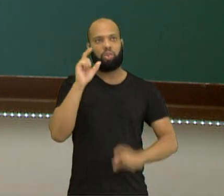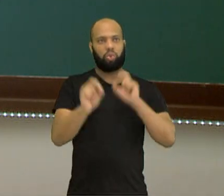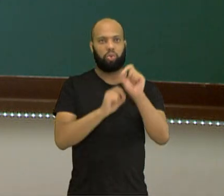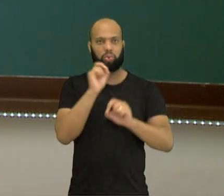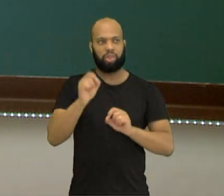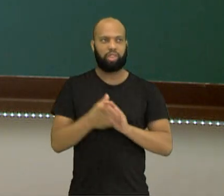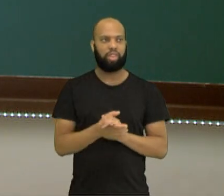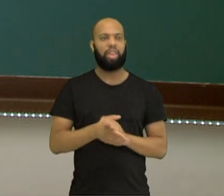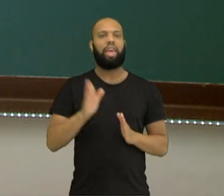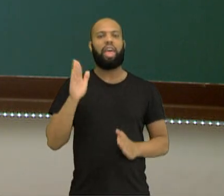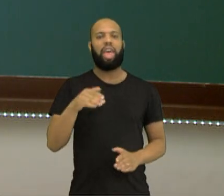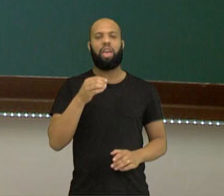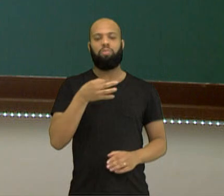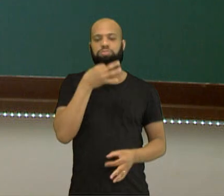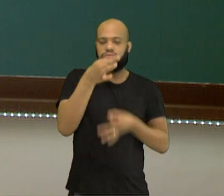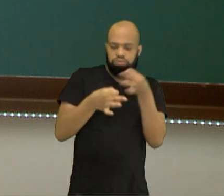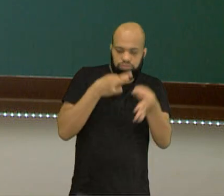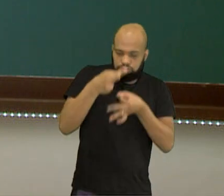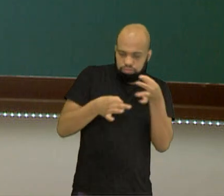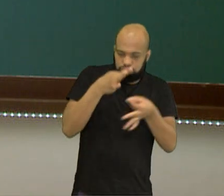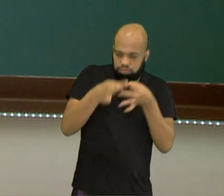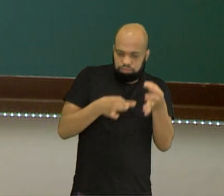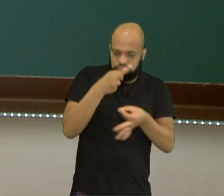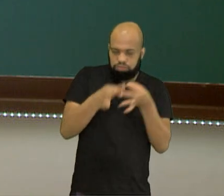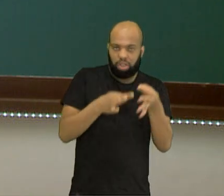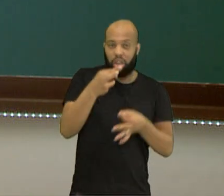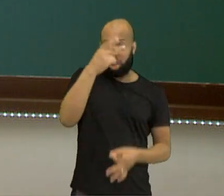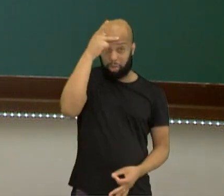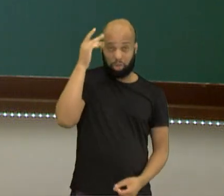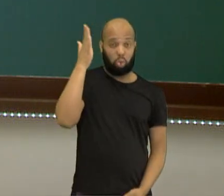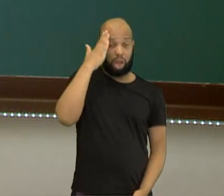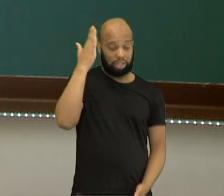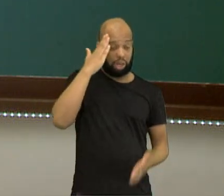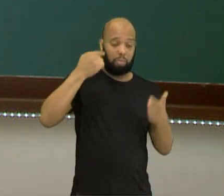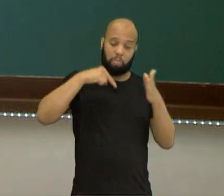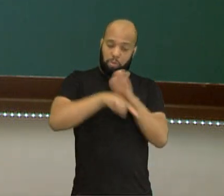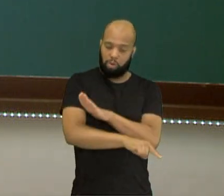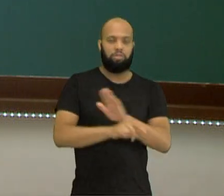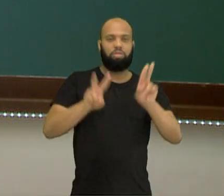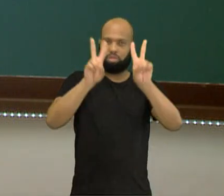de argumento de autoridade. Em um